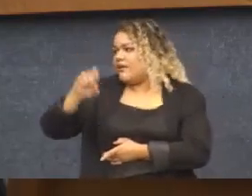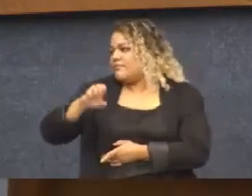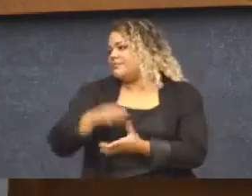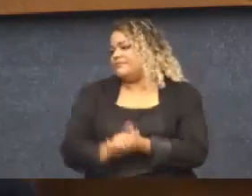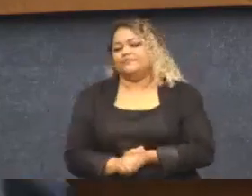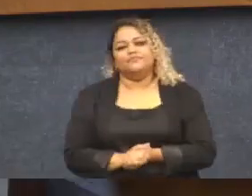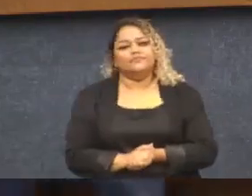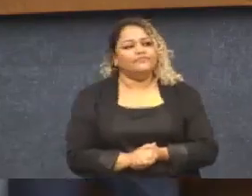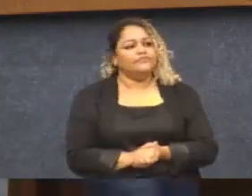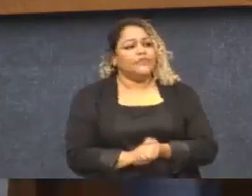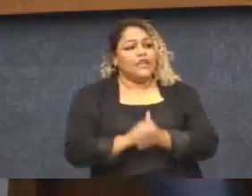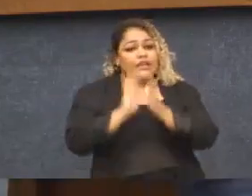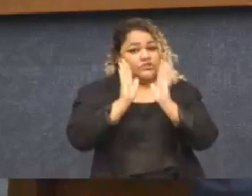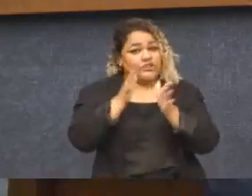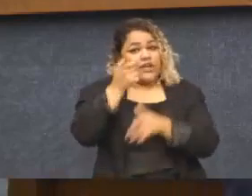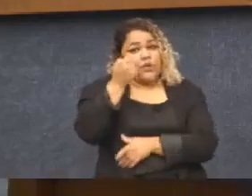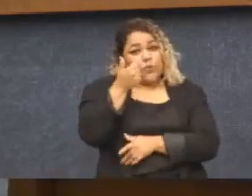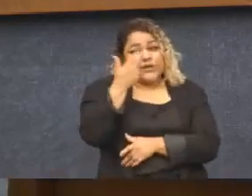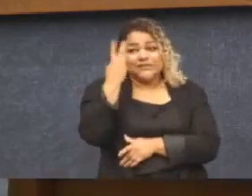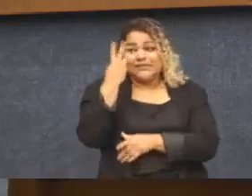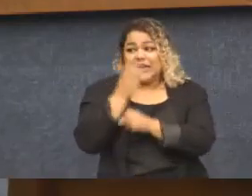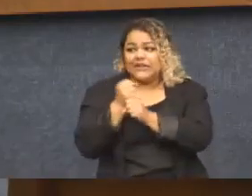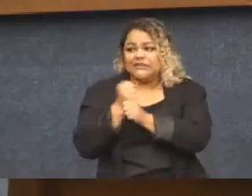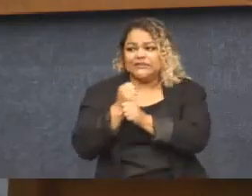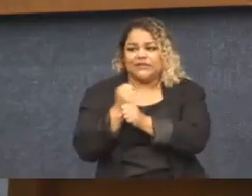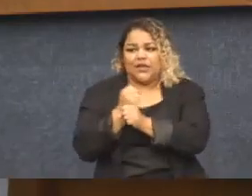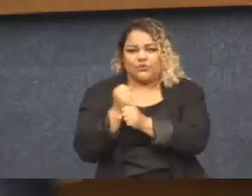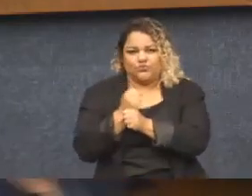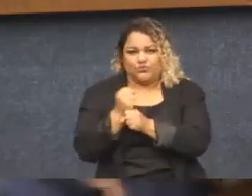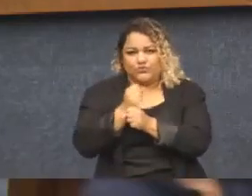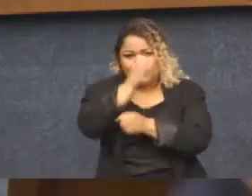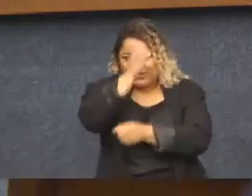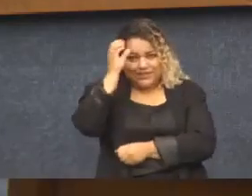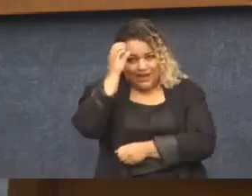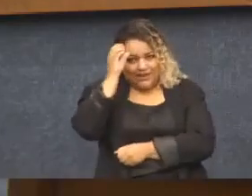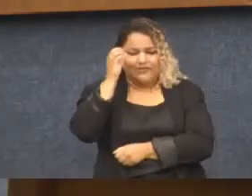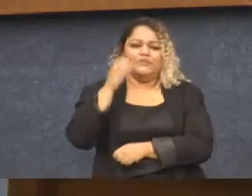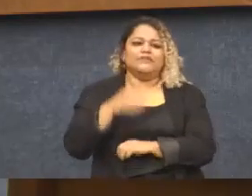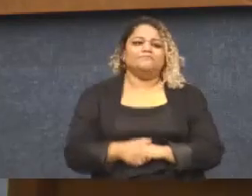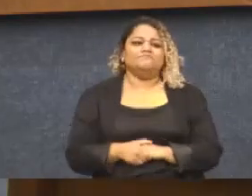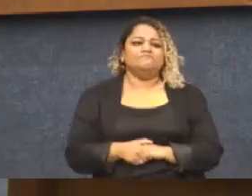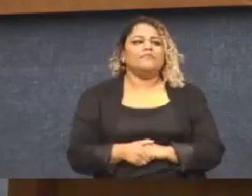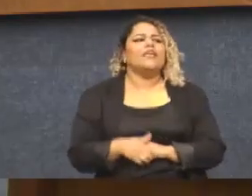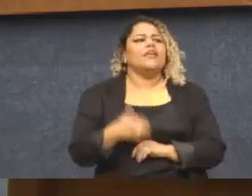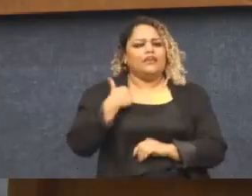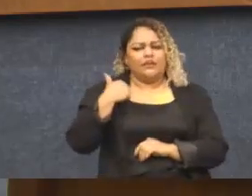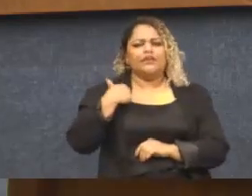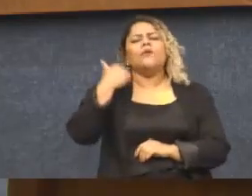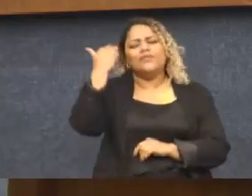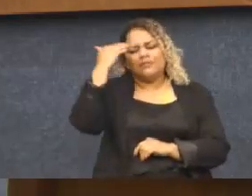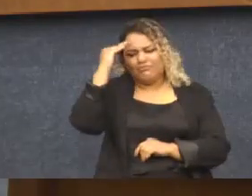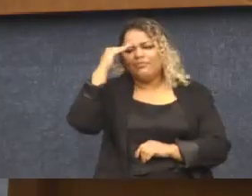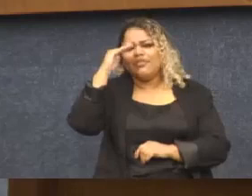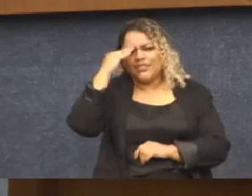já são quase 3 anos na Câmara Municipal. E eu entendo, gente. Eu entendo que é a pressão